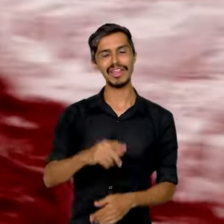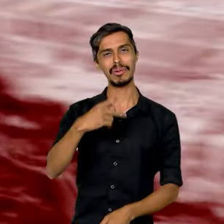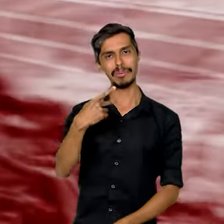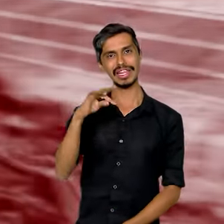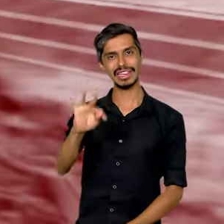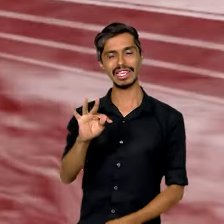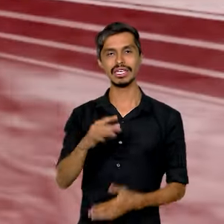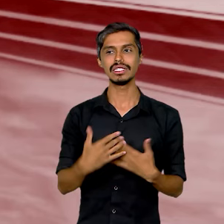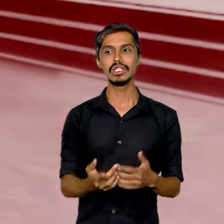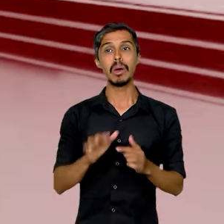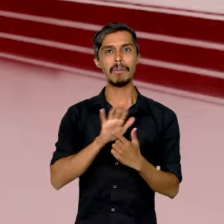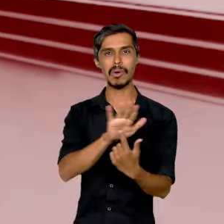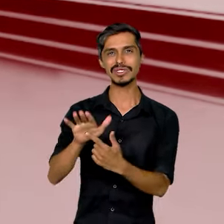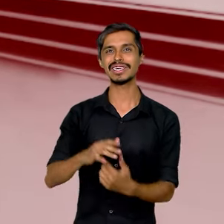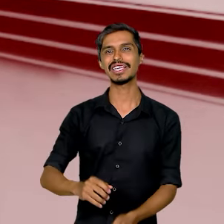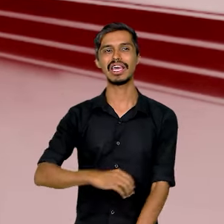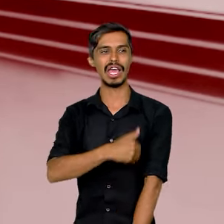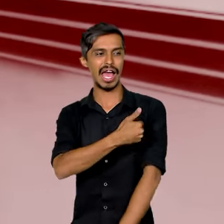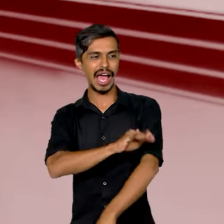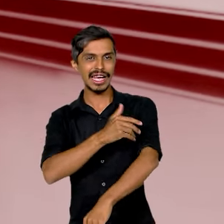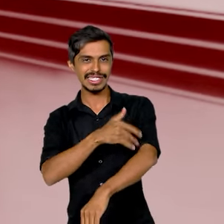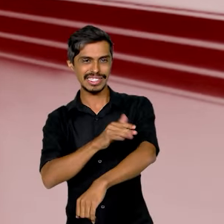política. Na Bahia, no ano passado, foram